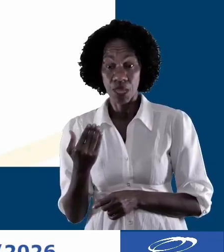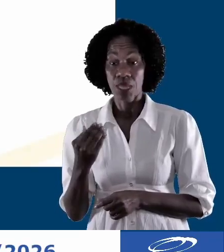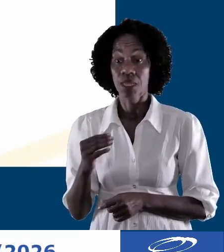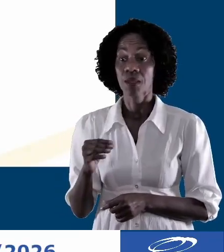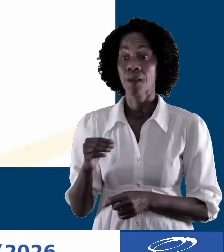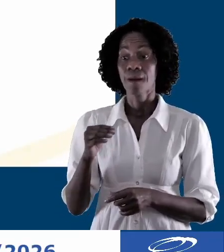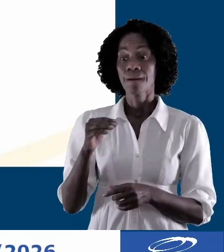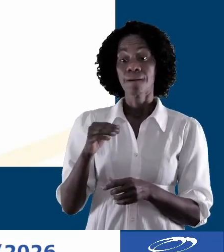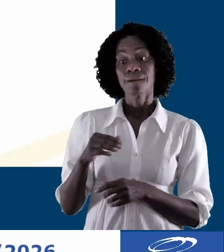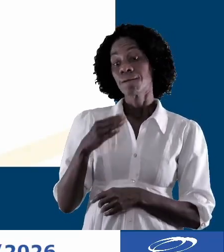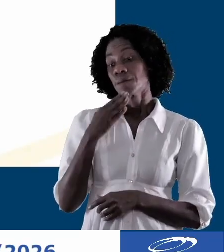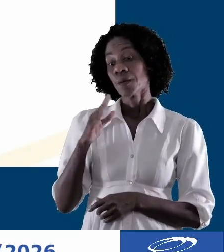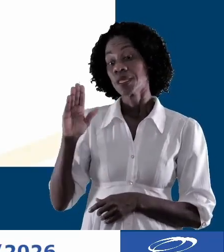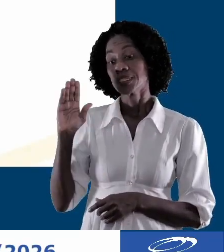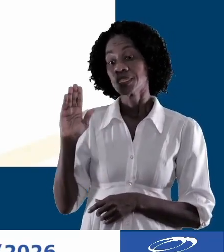continuou pintando.